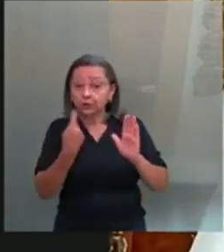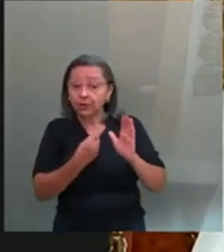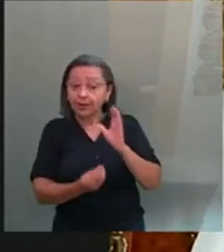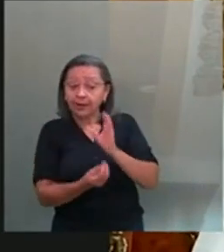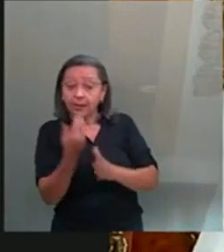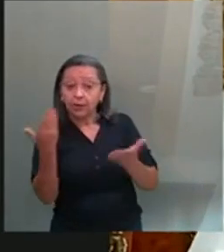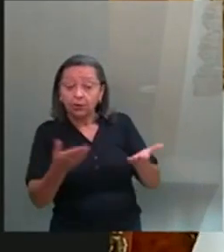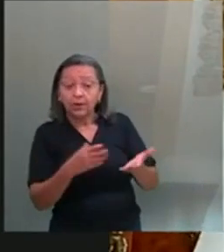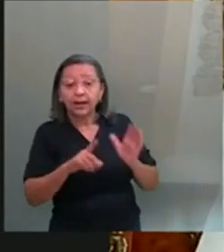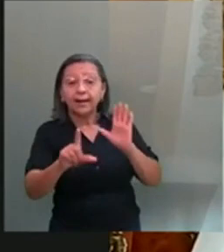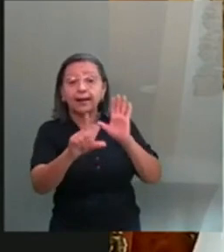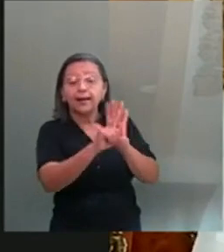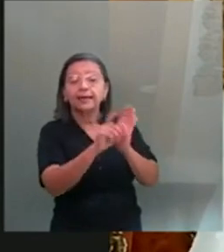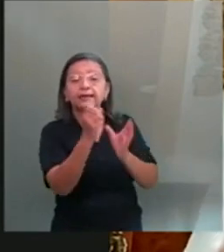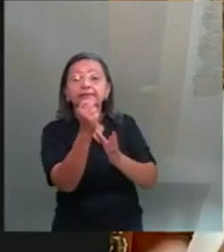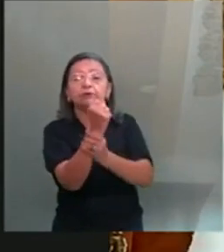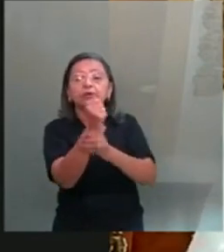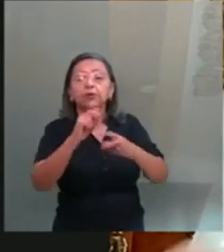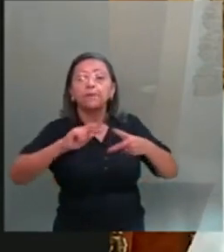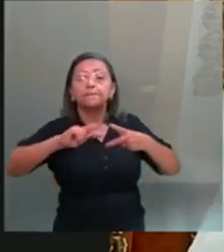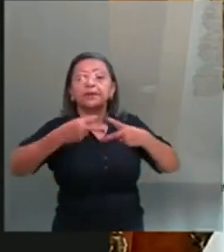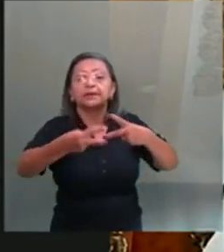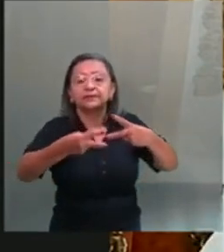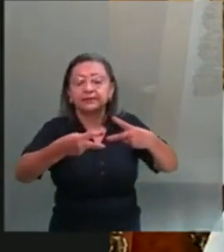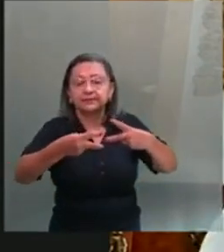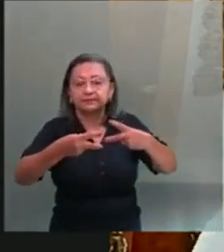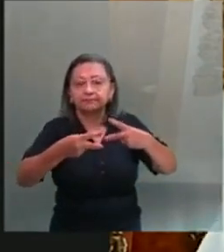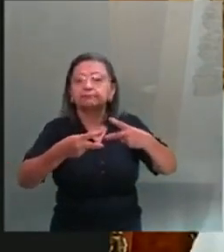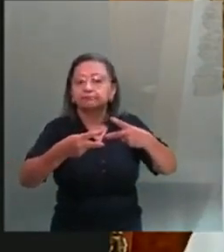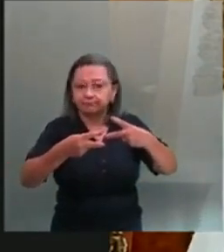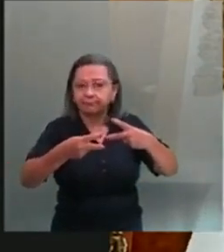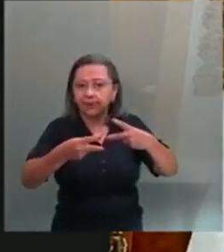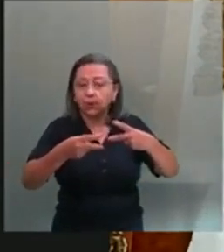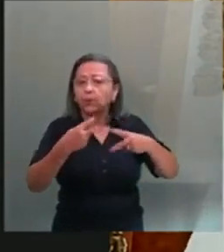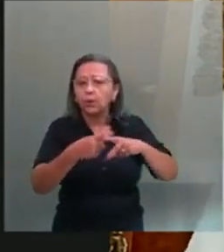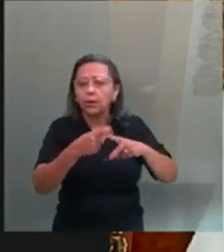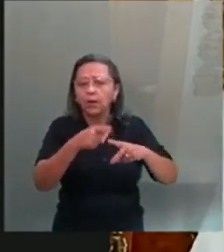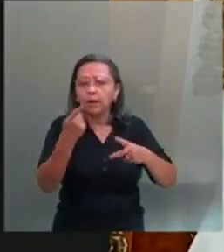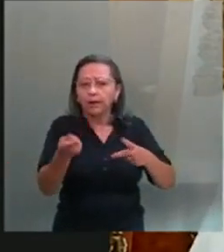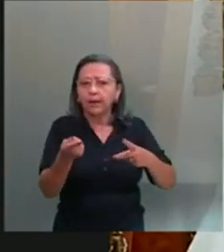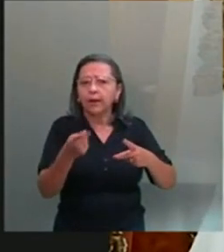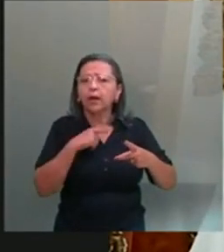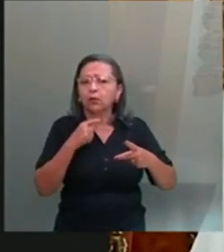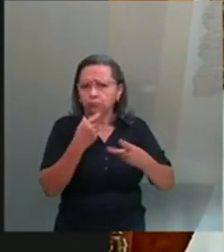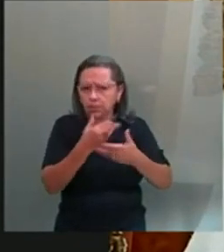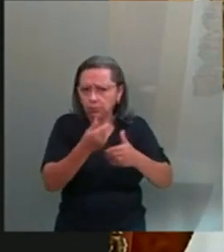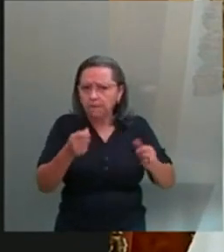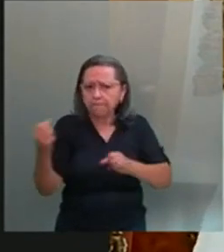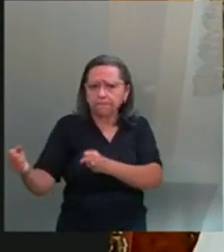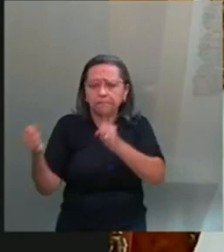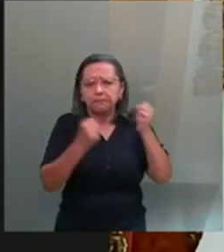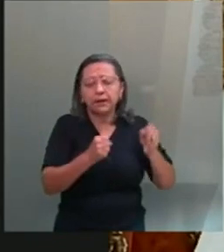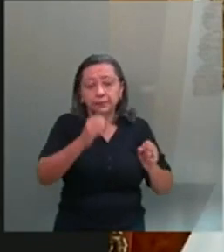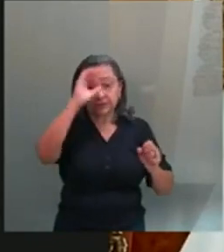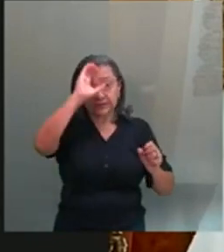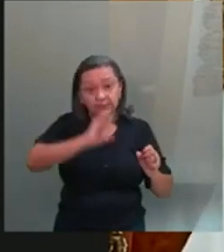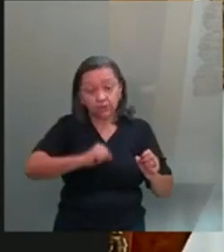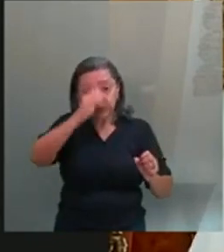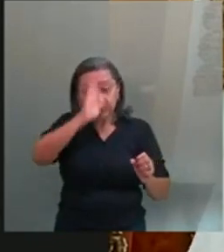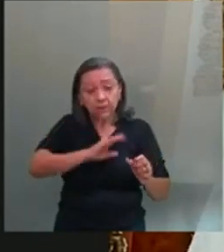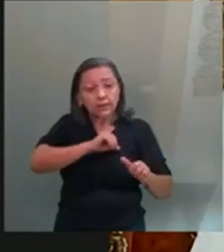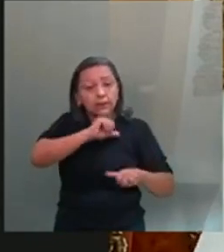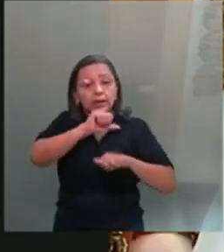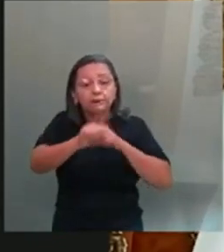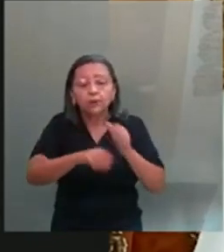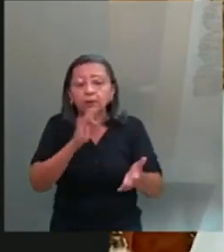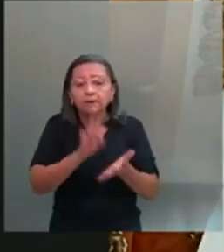a Lei de Segurança do Pix, né? A Lei de Segurança do Pix, por quê? Um instrumento poderosíssimo para o cidadão brasileiro se